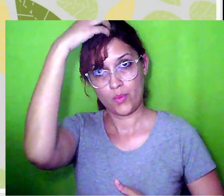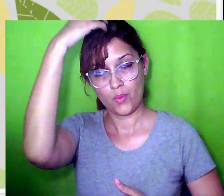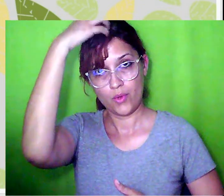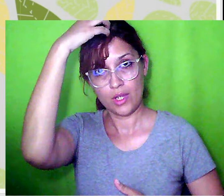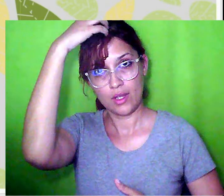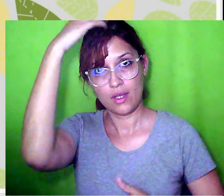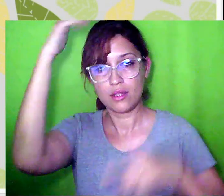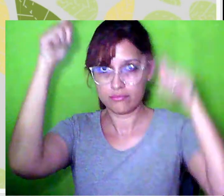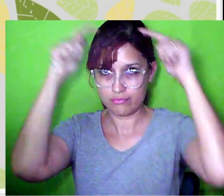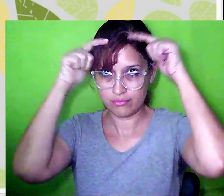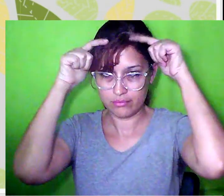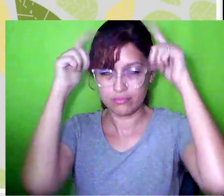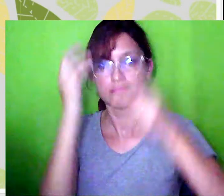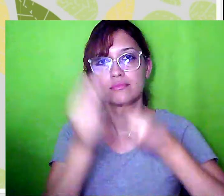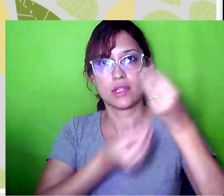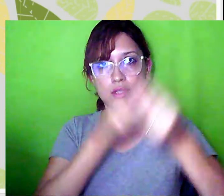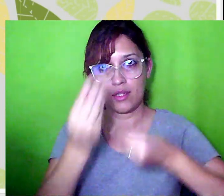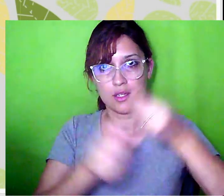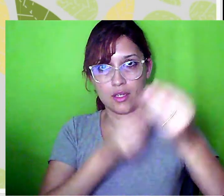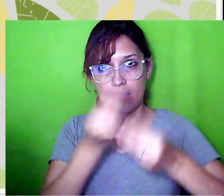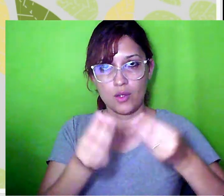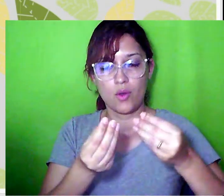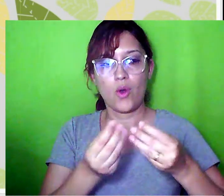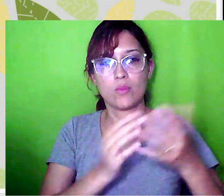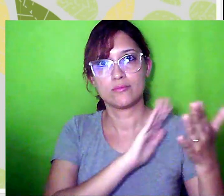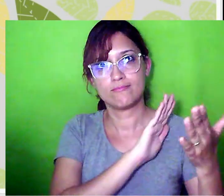Então o rei